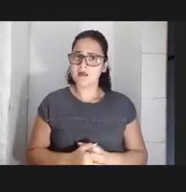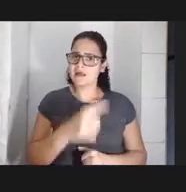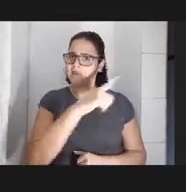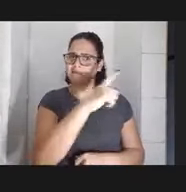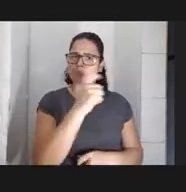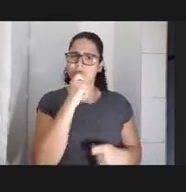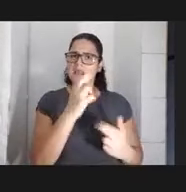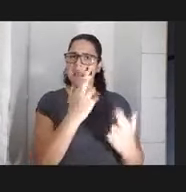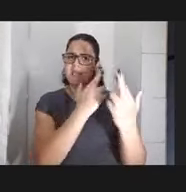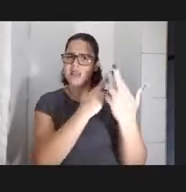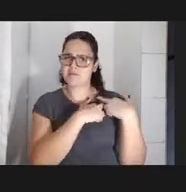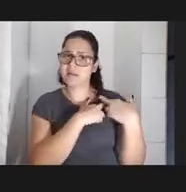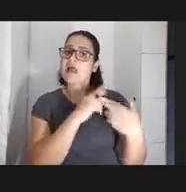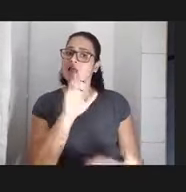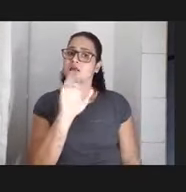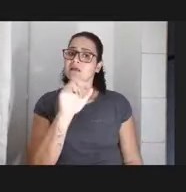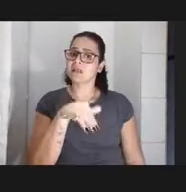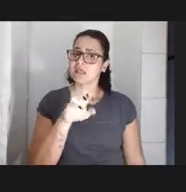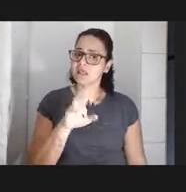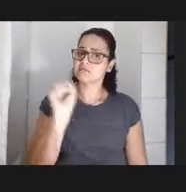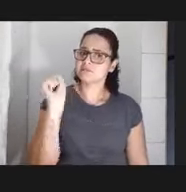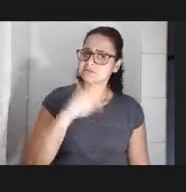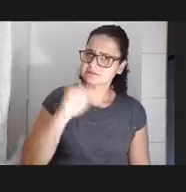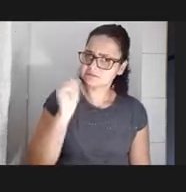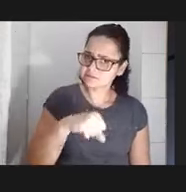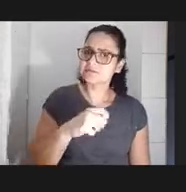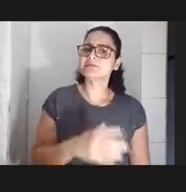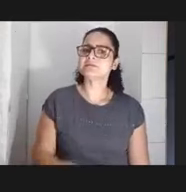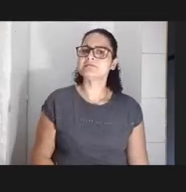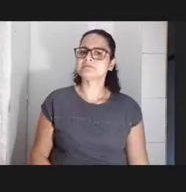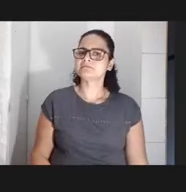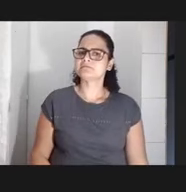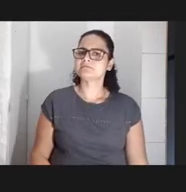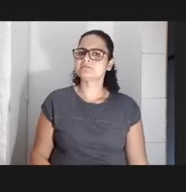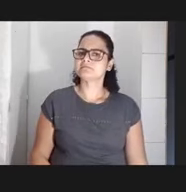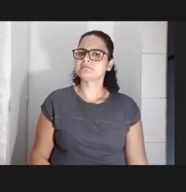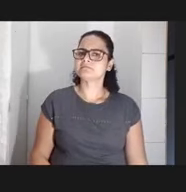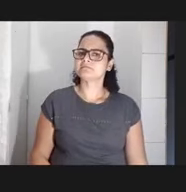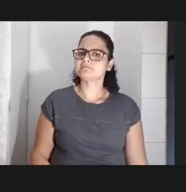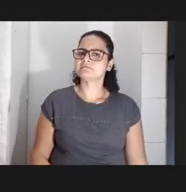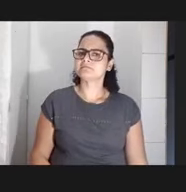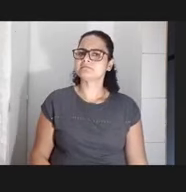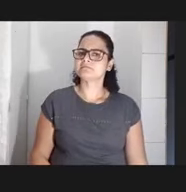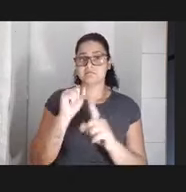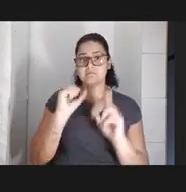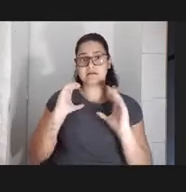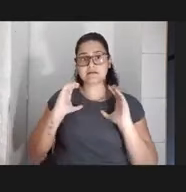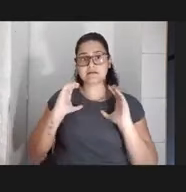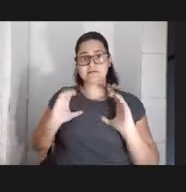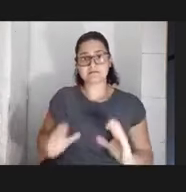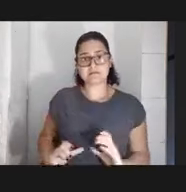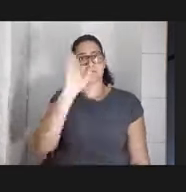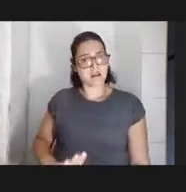criminosa, lesiva, né, à cidadania brasileira. Então, eu acho que é hora de mostrar,